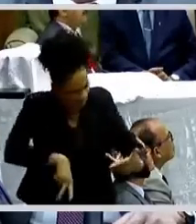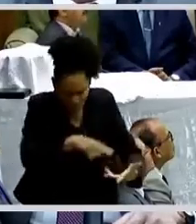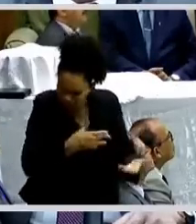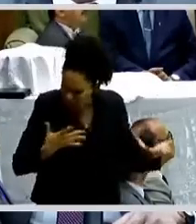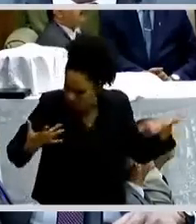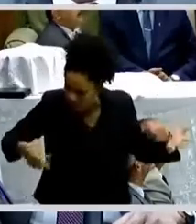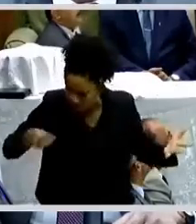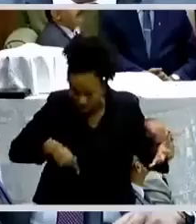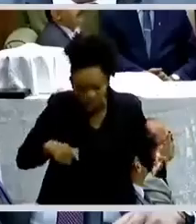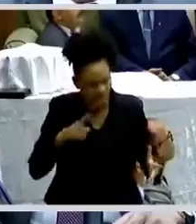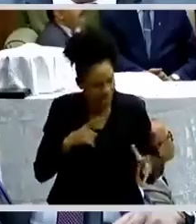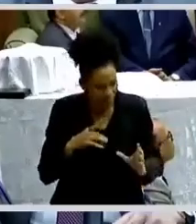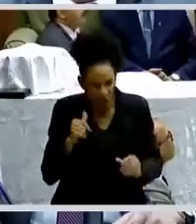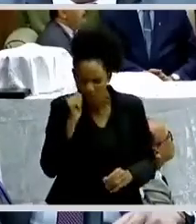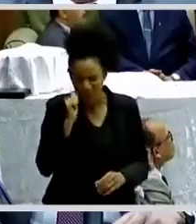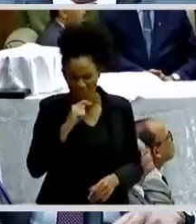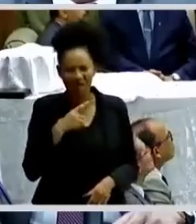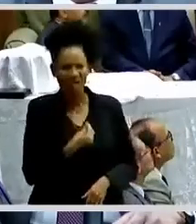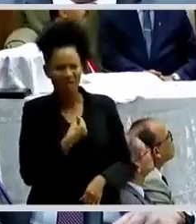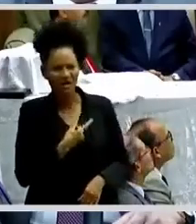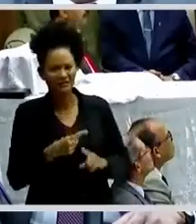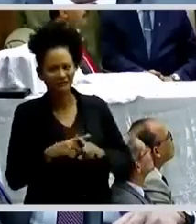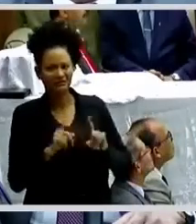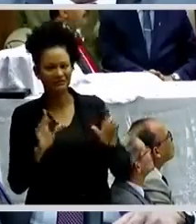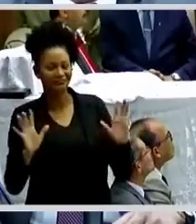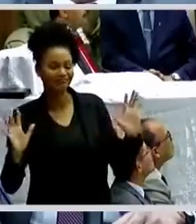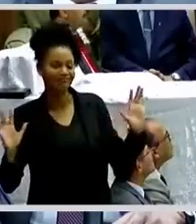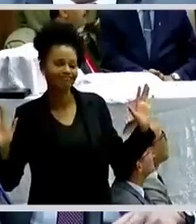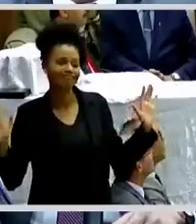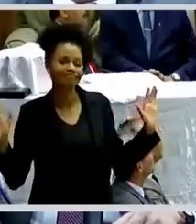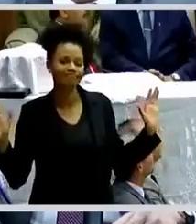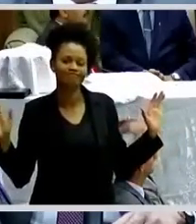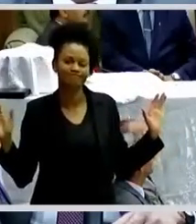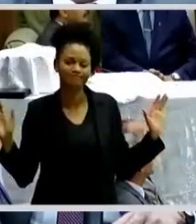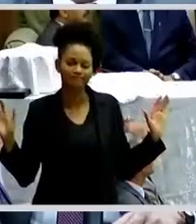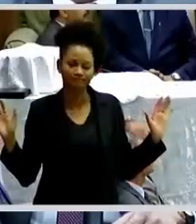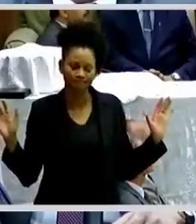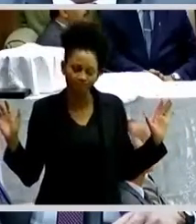algumas mulheres disseram que viram ele vivo, mas...